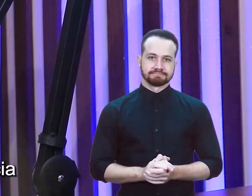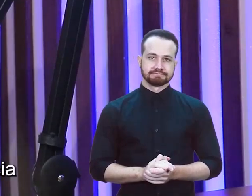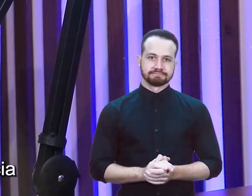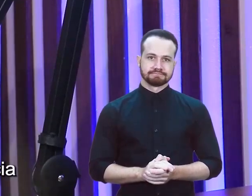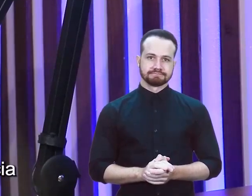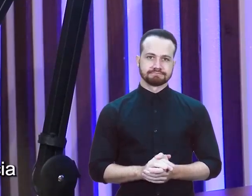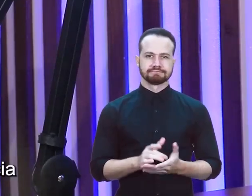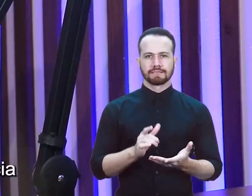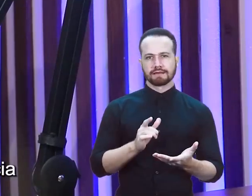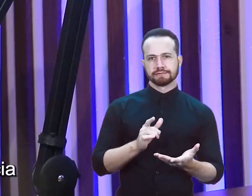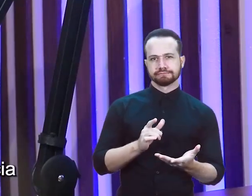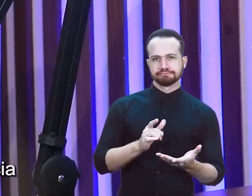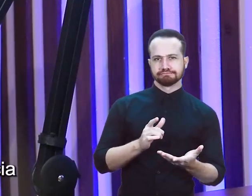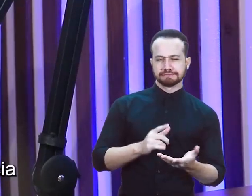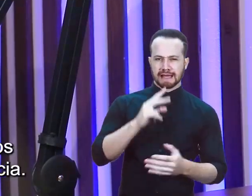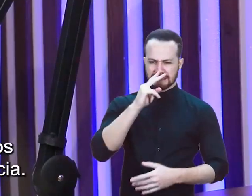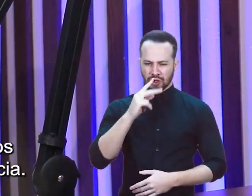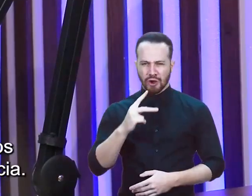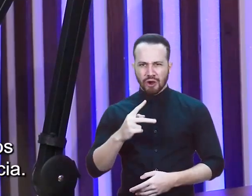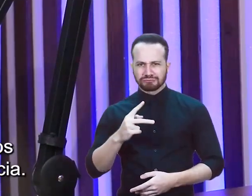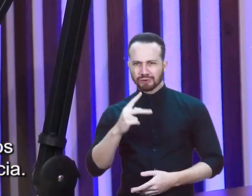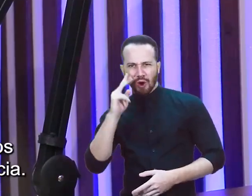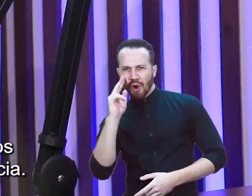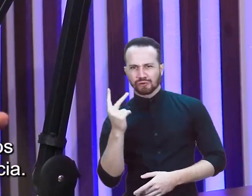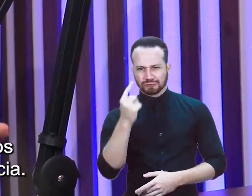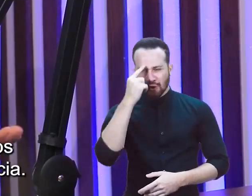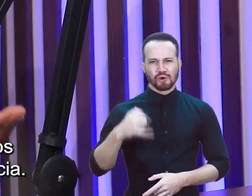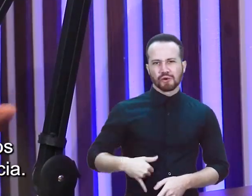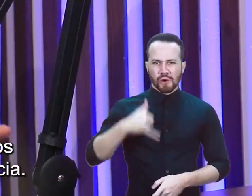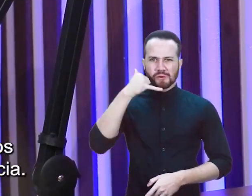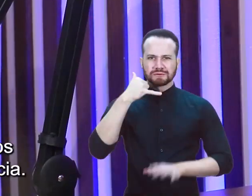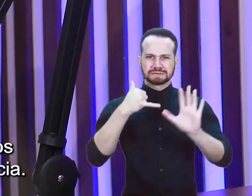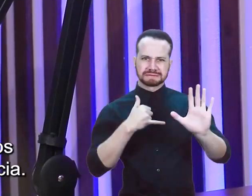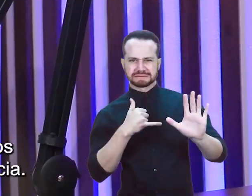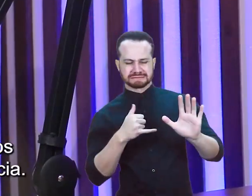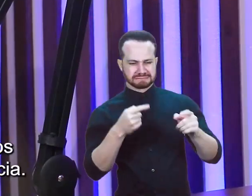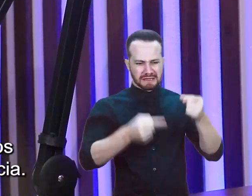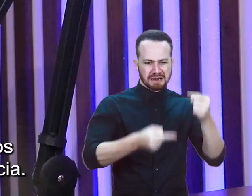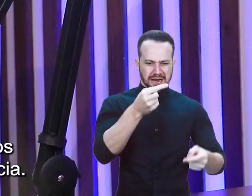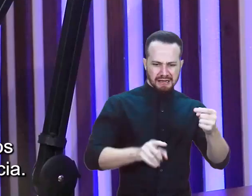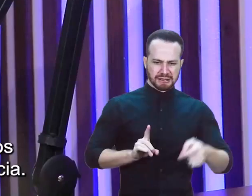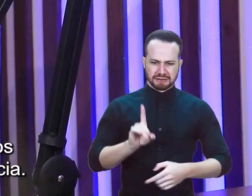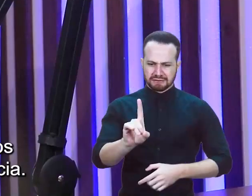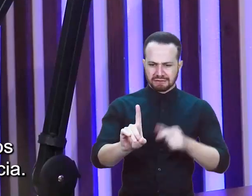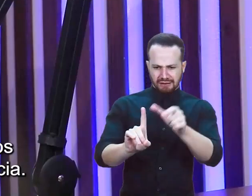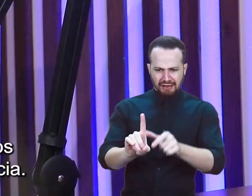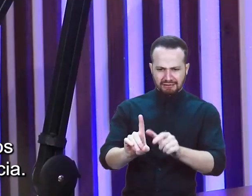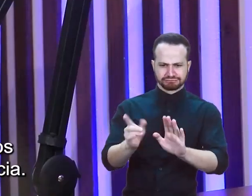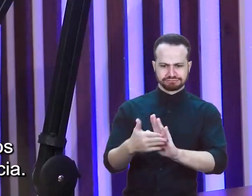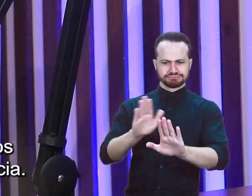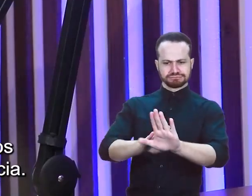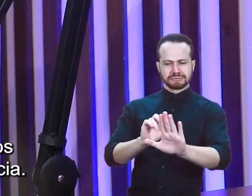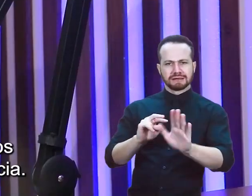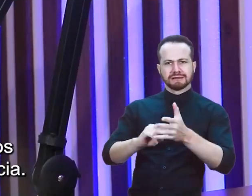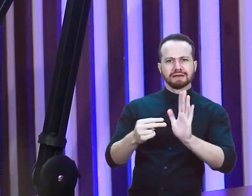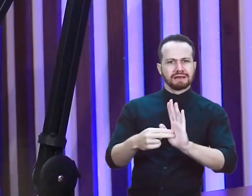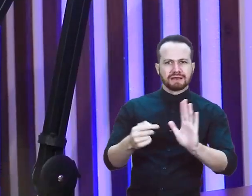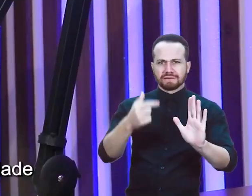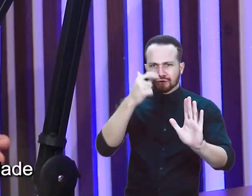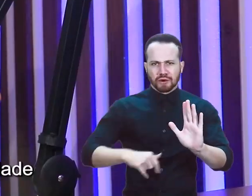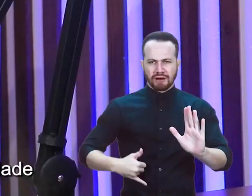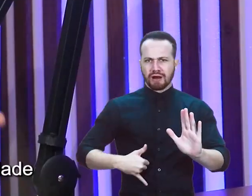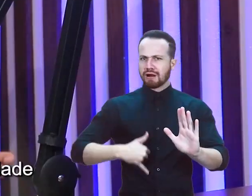E tem que tirar essa ignorância de achar que defender direitos é ser comunista. Isso é